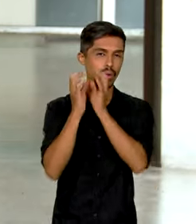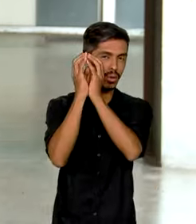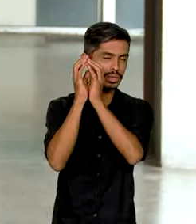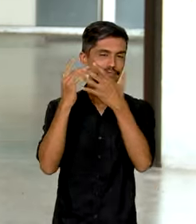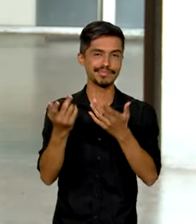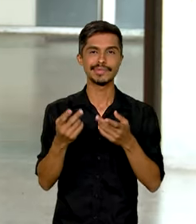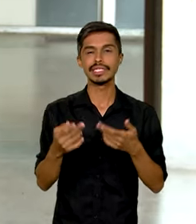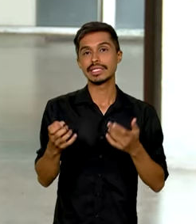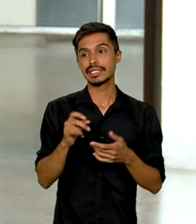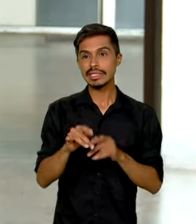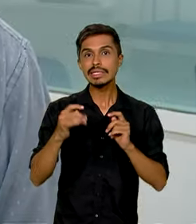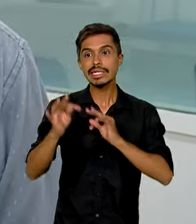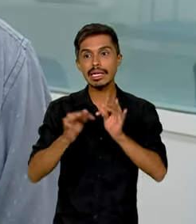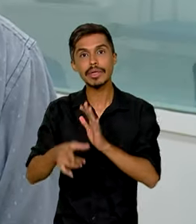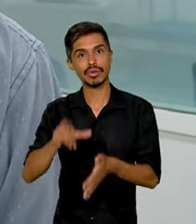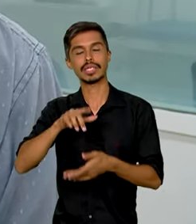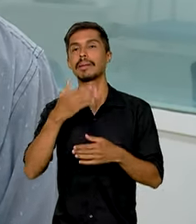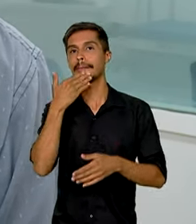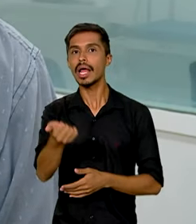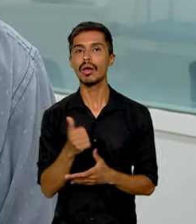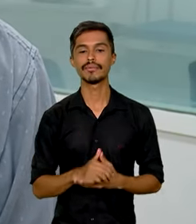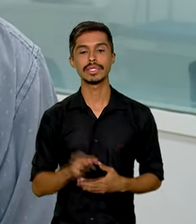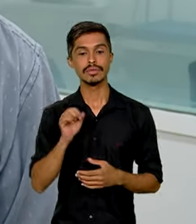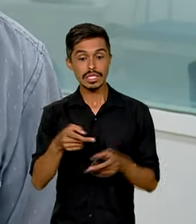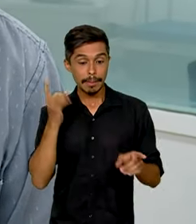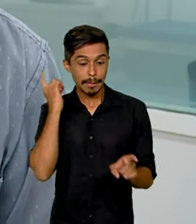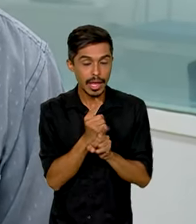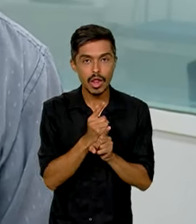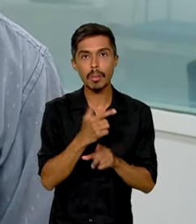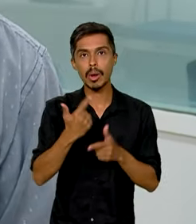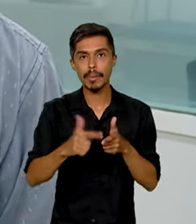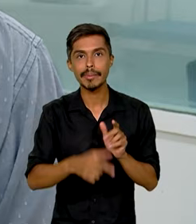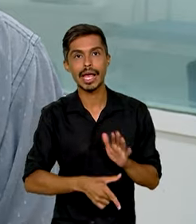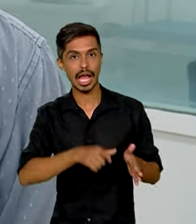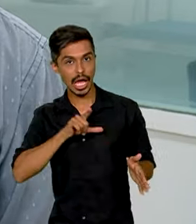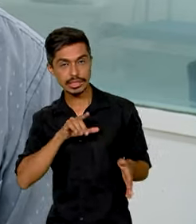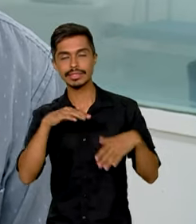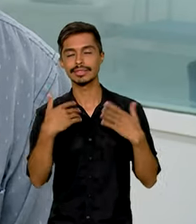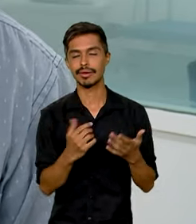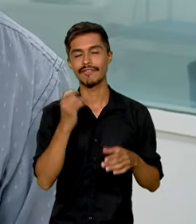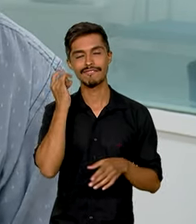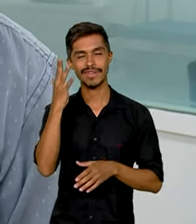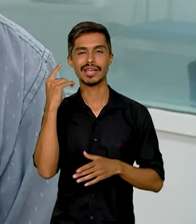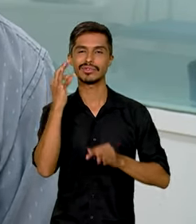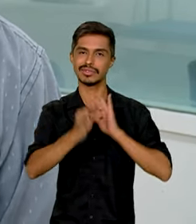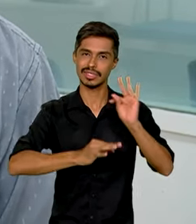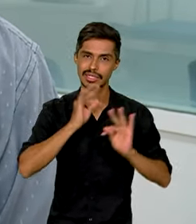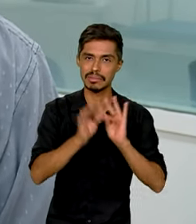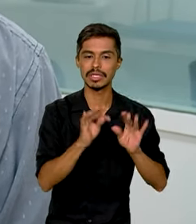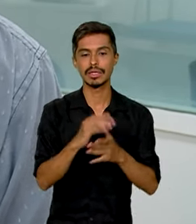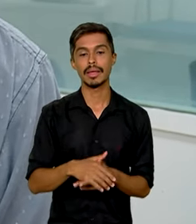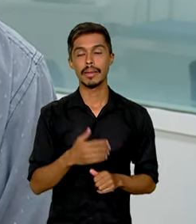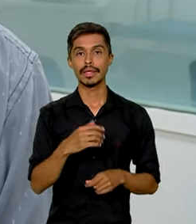da doença ainda é essencial. Quanto mais cedo você detecta o problema, mais fácil é o tratamento